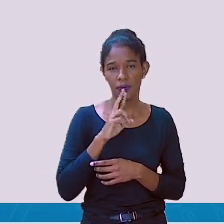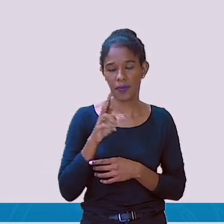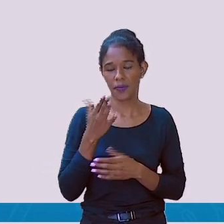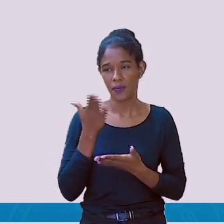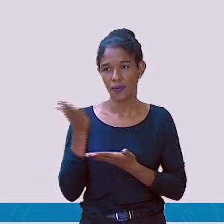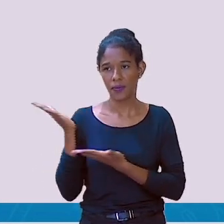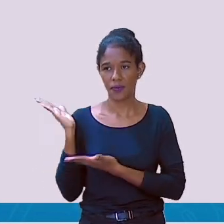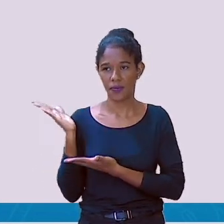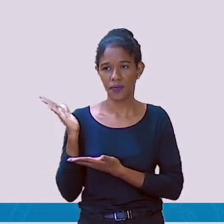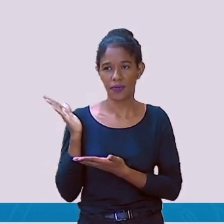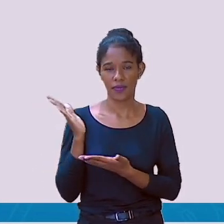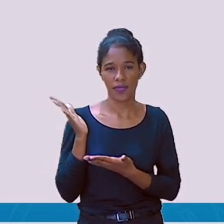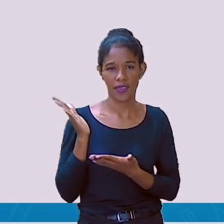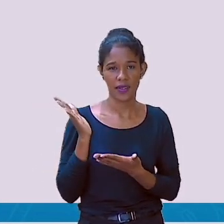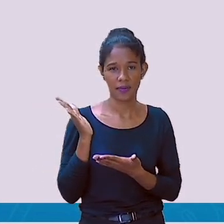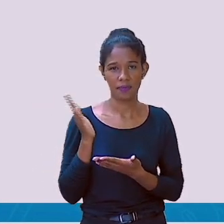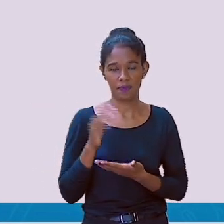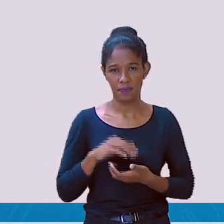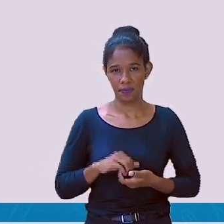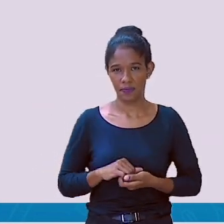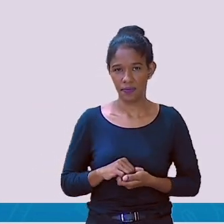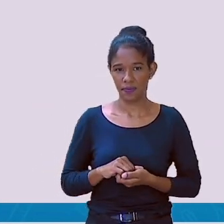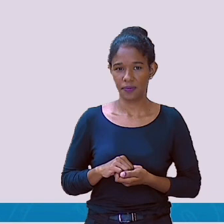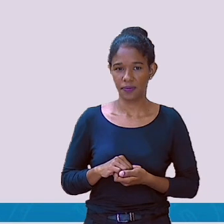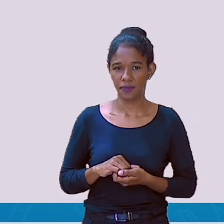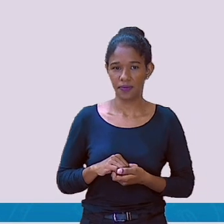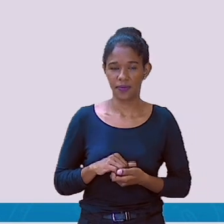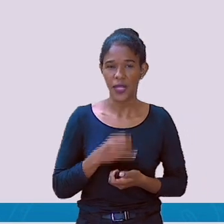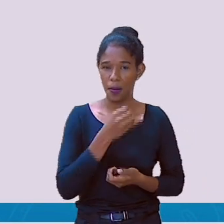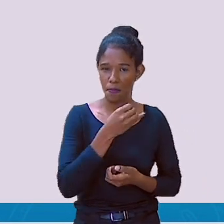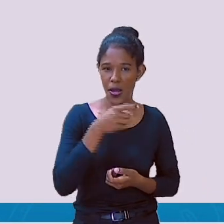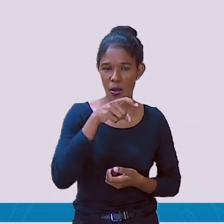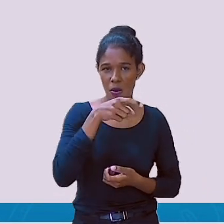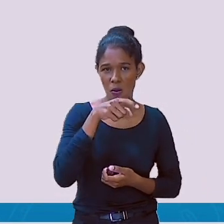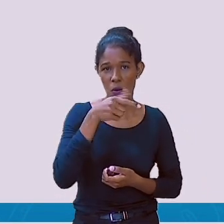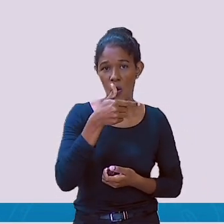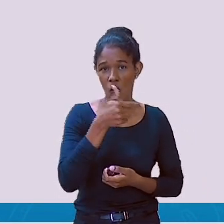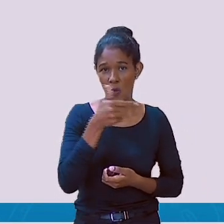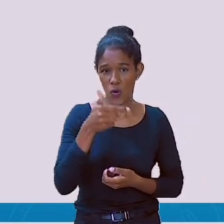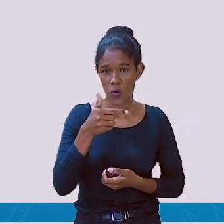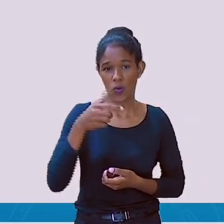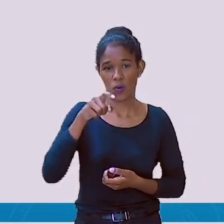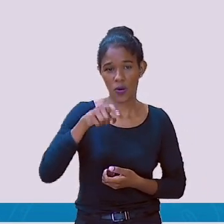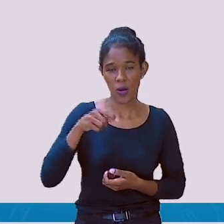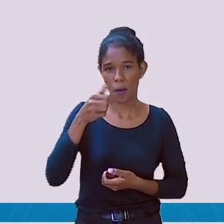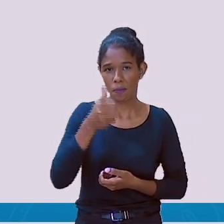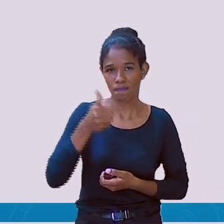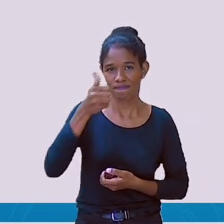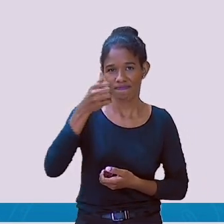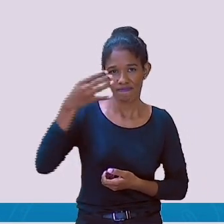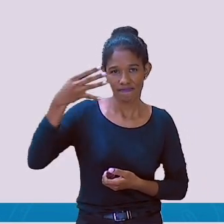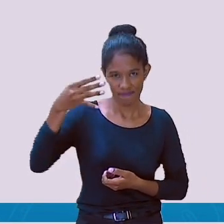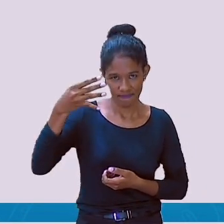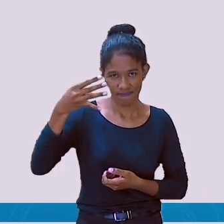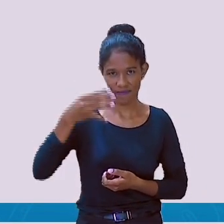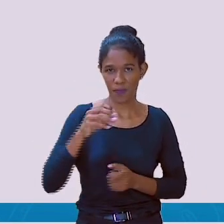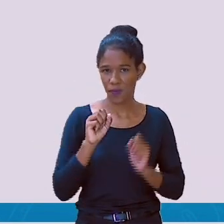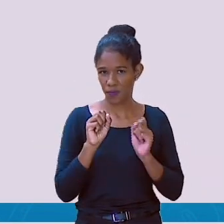X elevado à 14ª potência. Menos 22x elevado à 14ª potência.